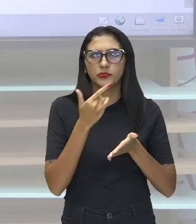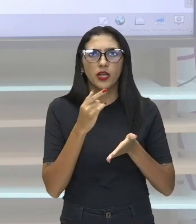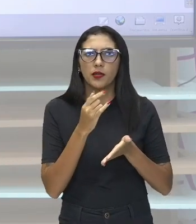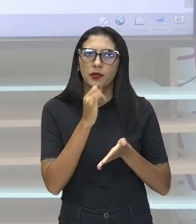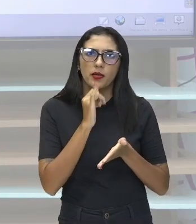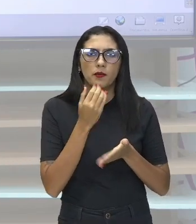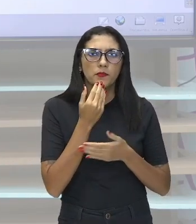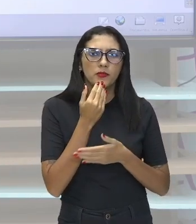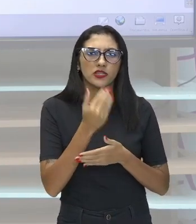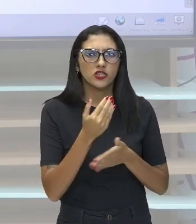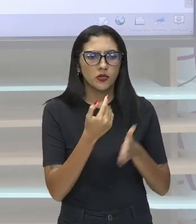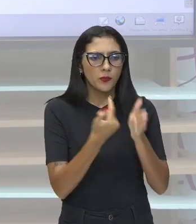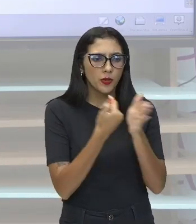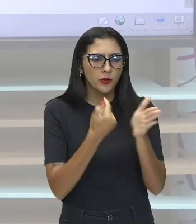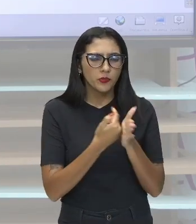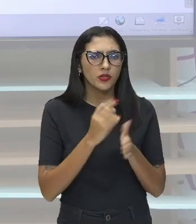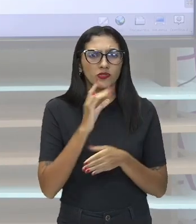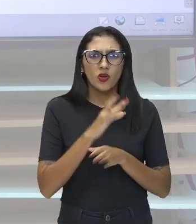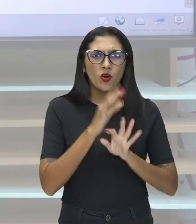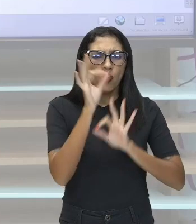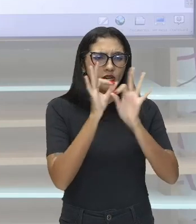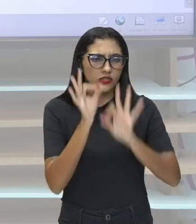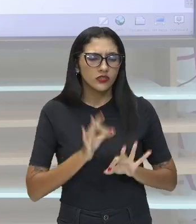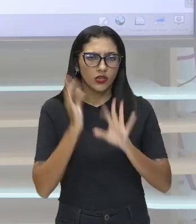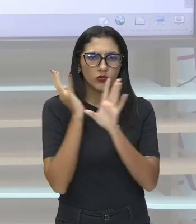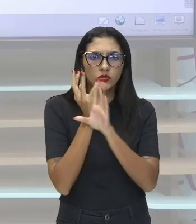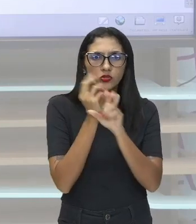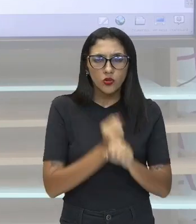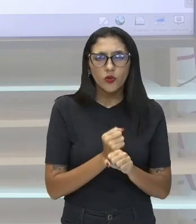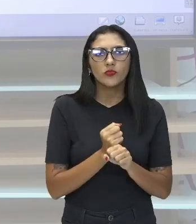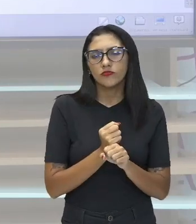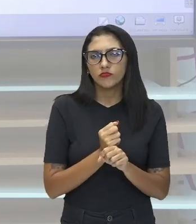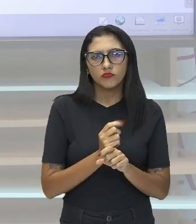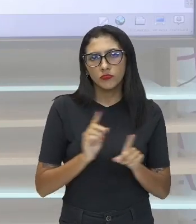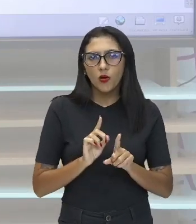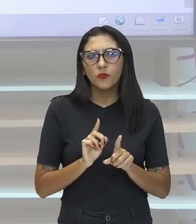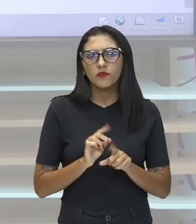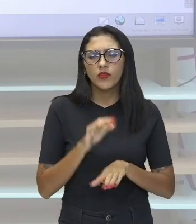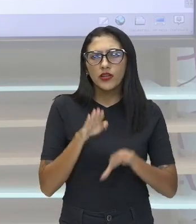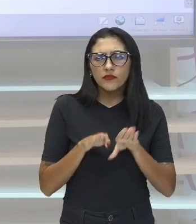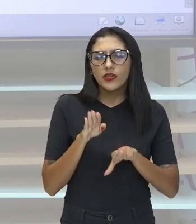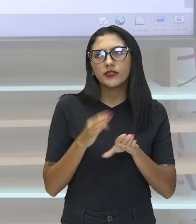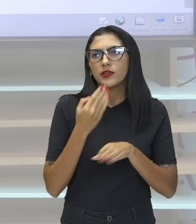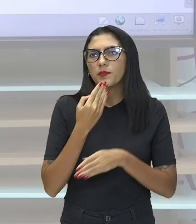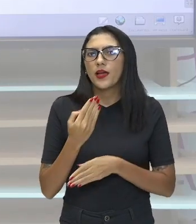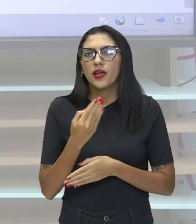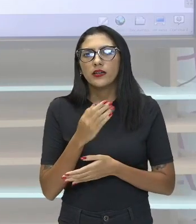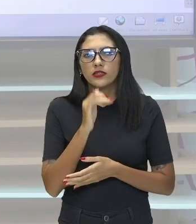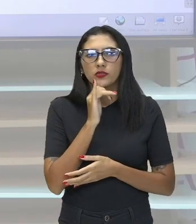gente apenas o cálculo do determinante. Às vezes eles colocam ali uma